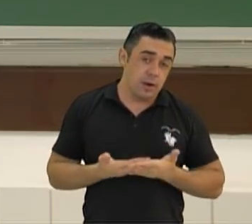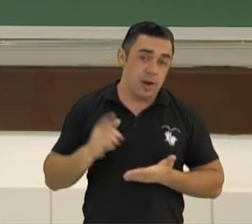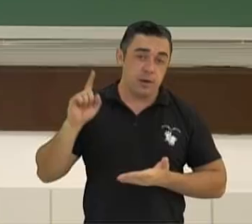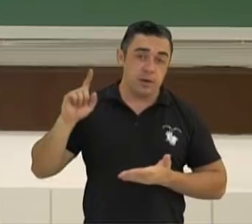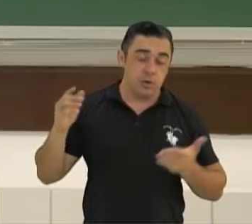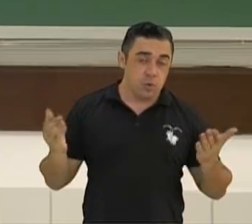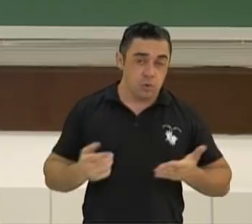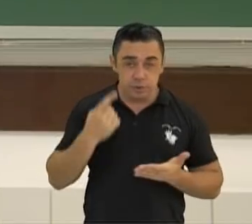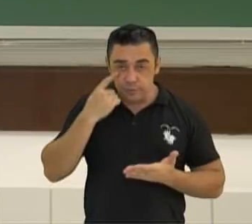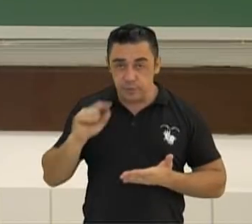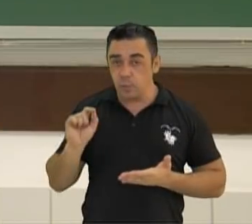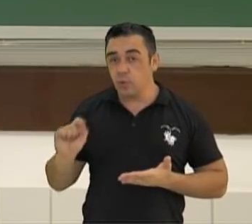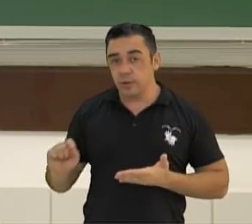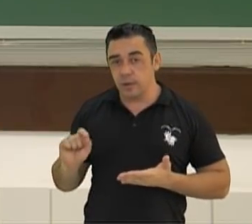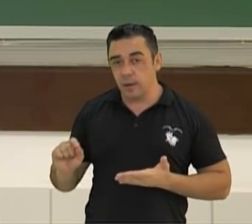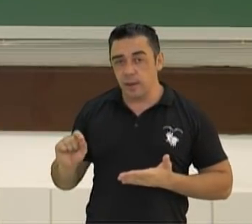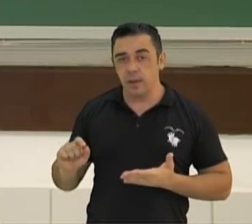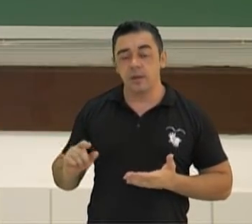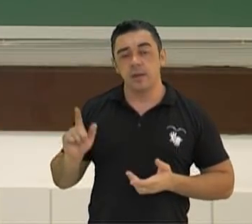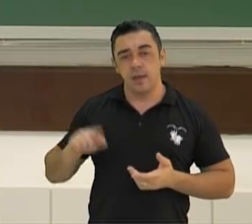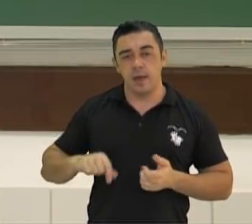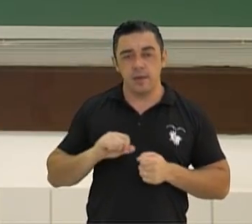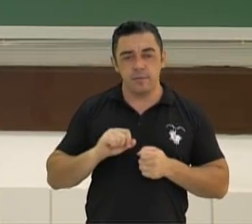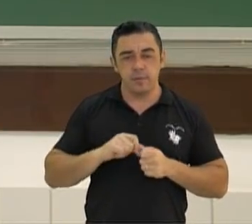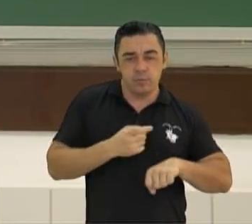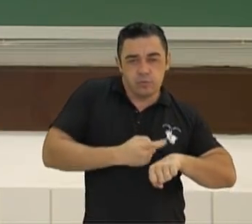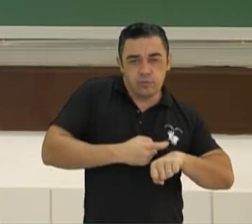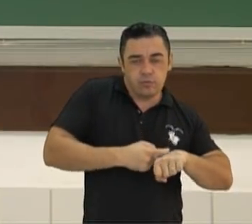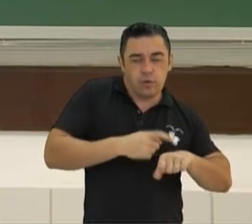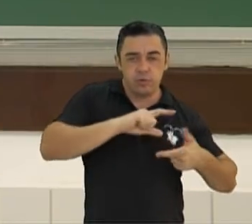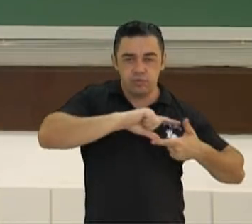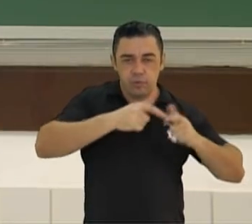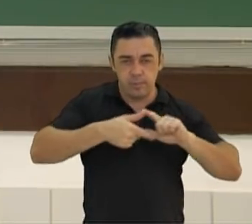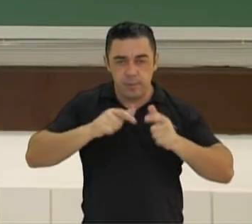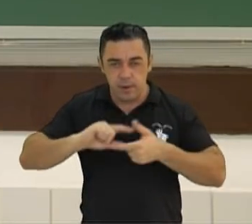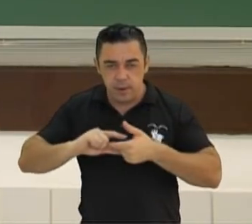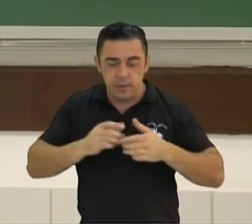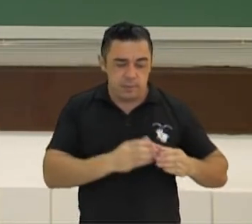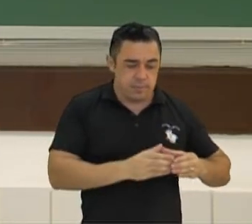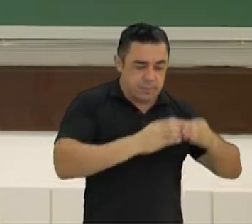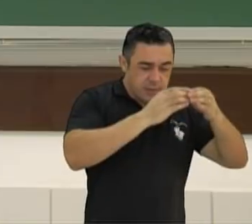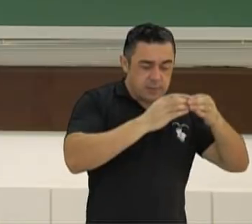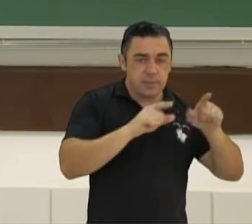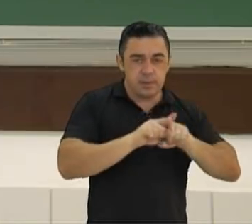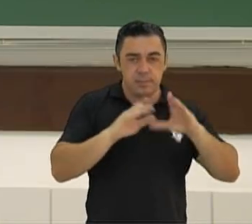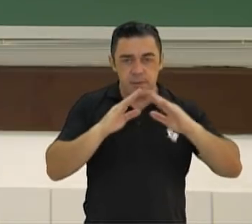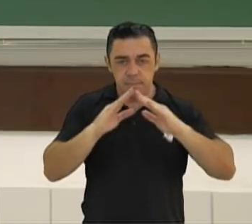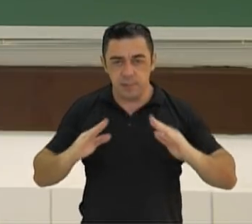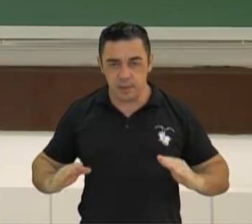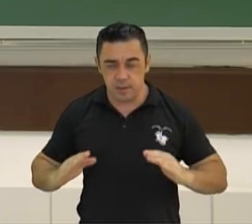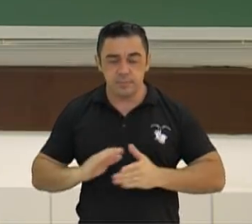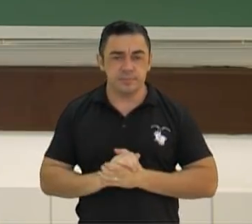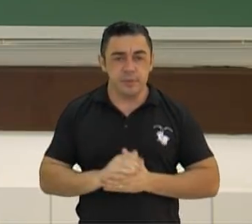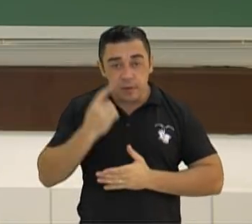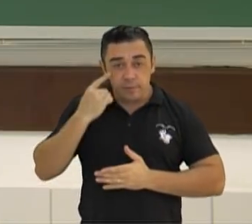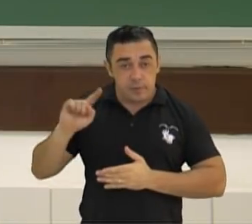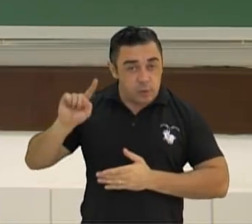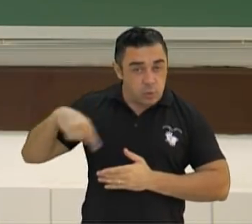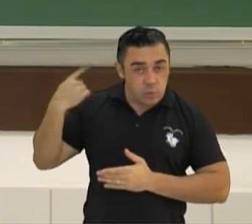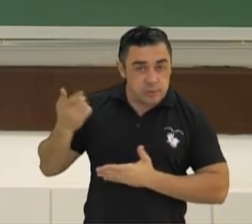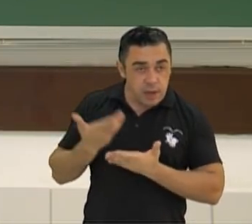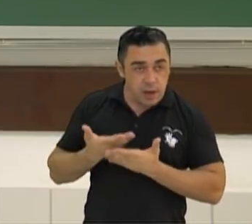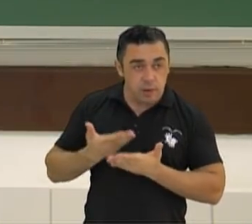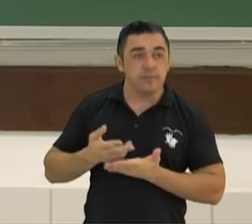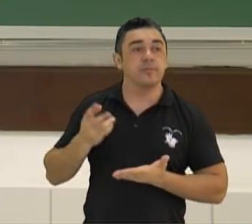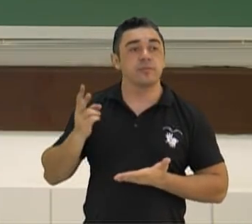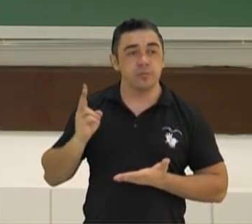aula de hoje, nós vimos ali os sólidos geométricos, prismas e pirâmides. E o que nós veremos na próxima aula,